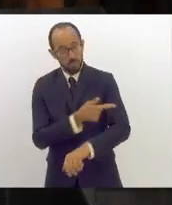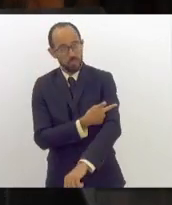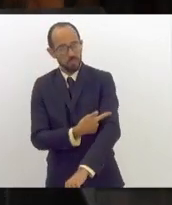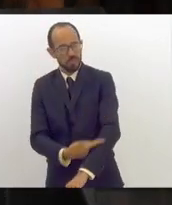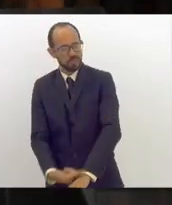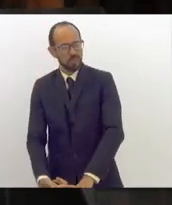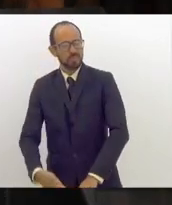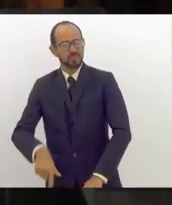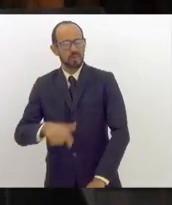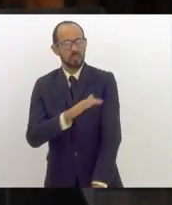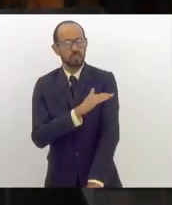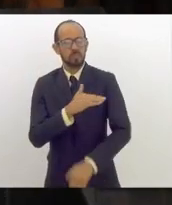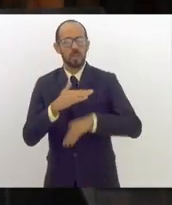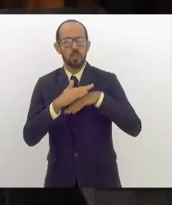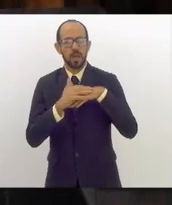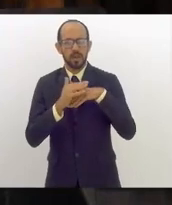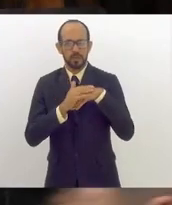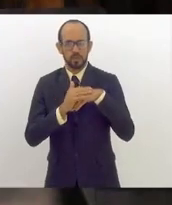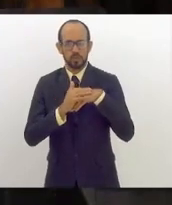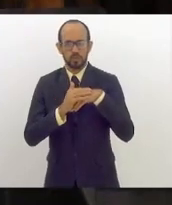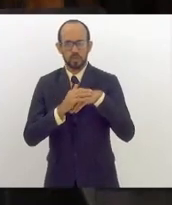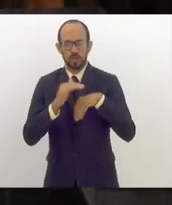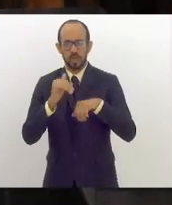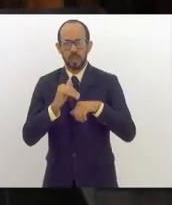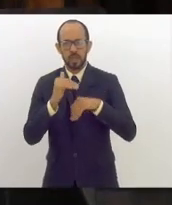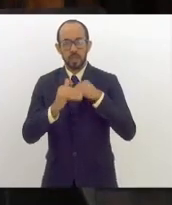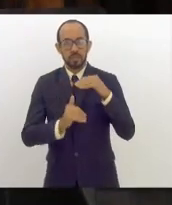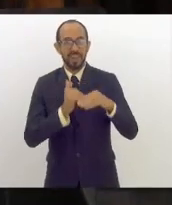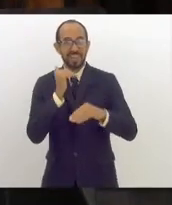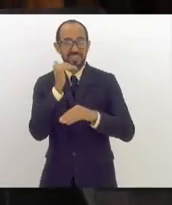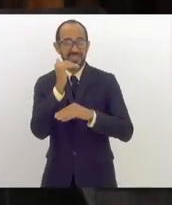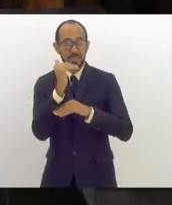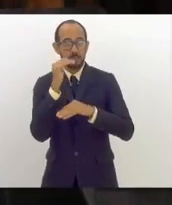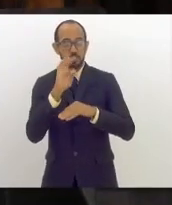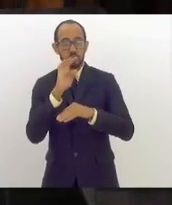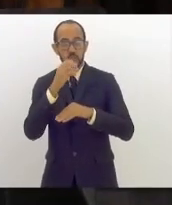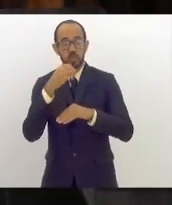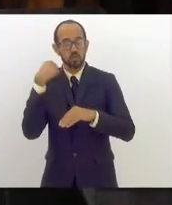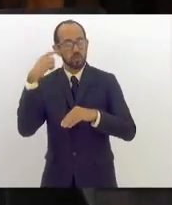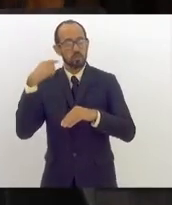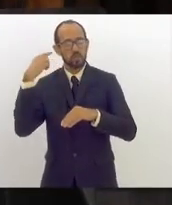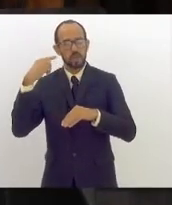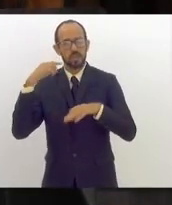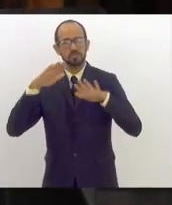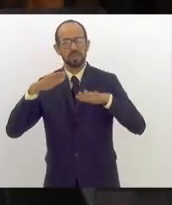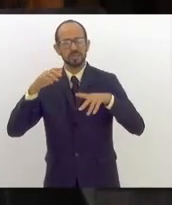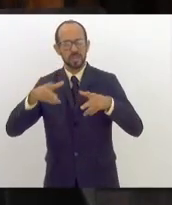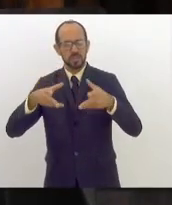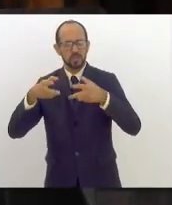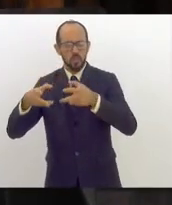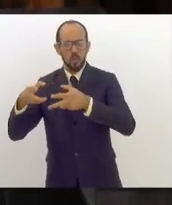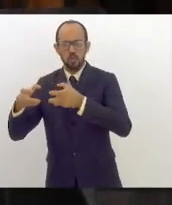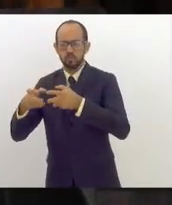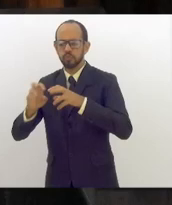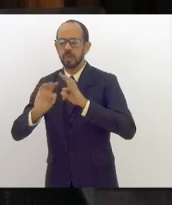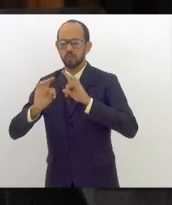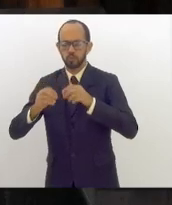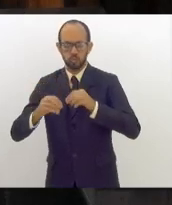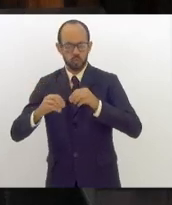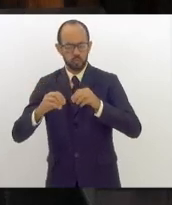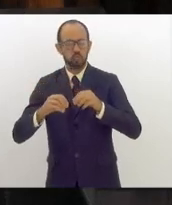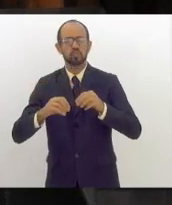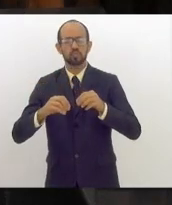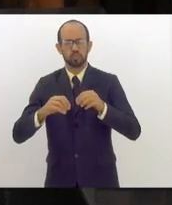de exercer o cargo mais alto da advocacia brasileira ele ouve com atenção a todos